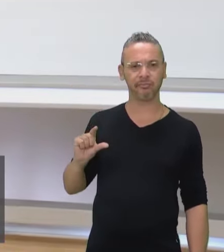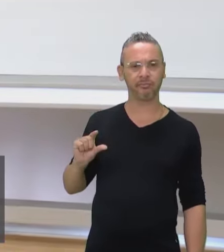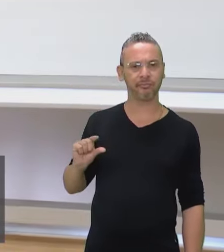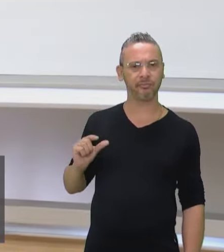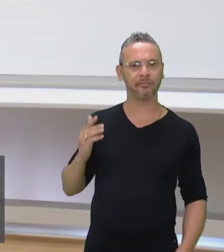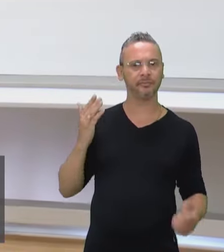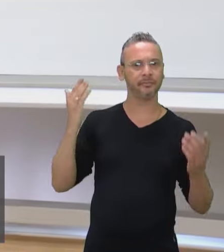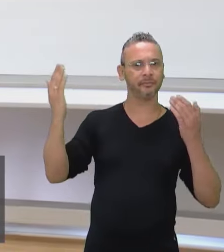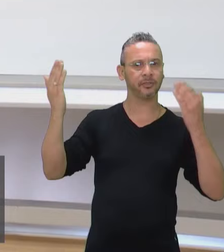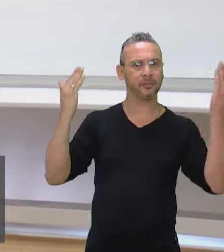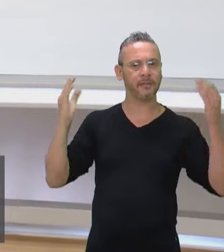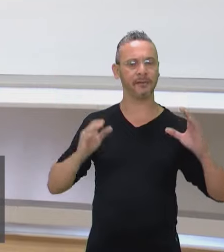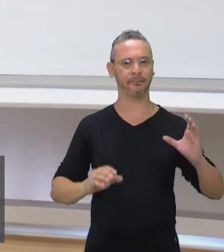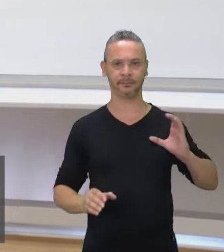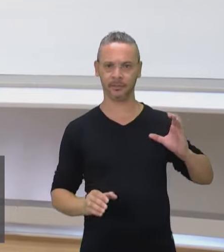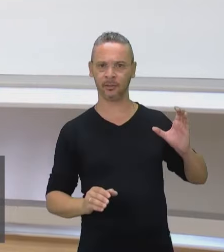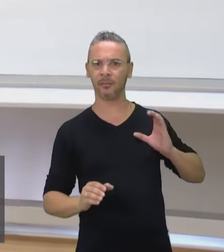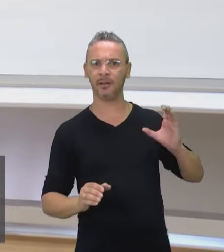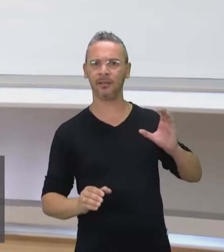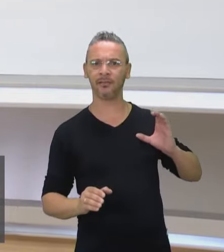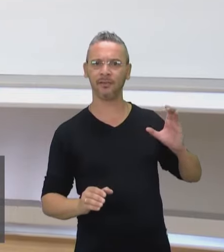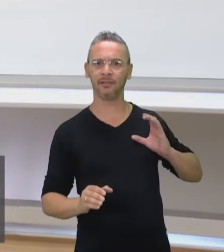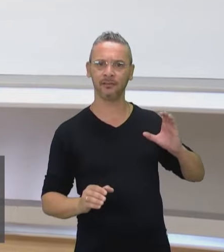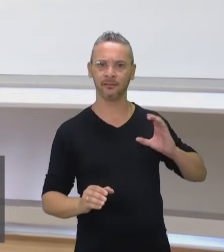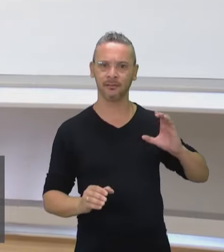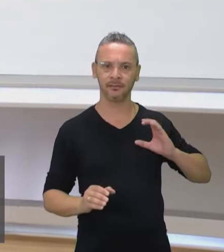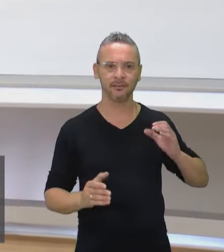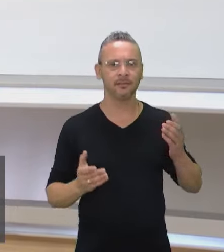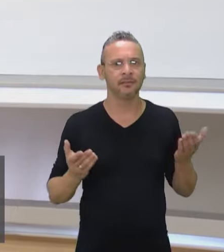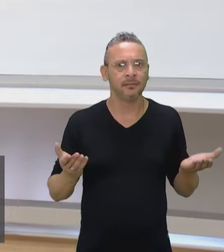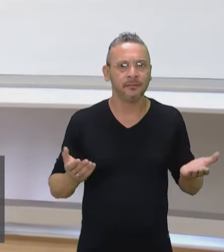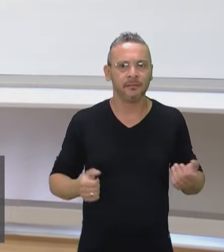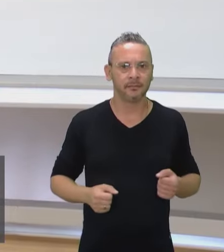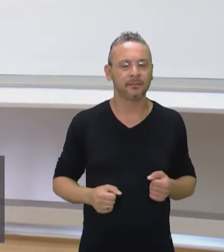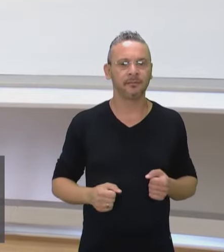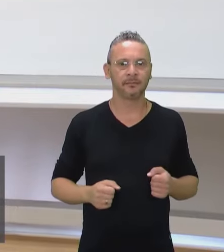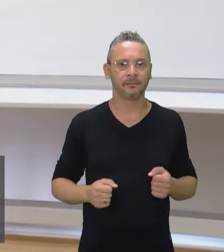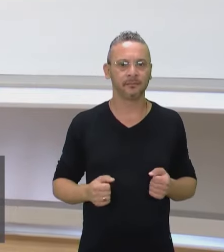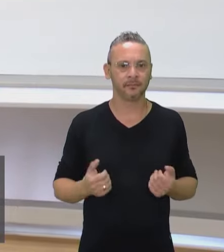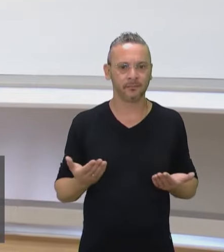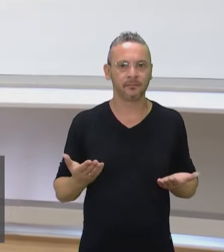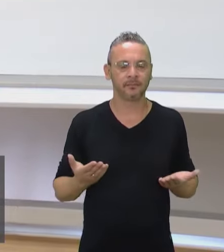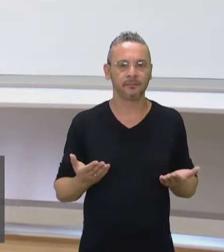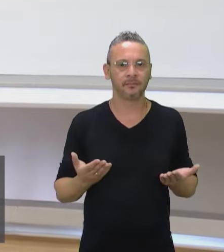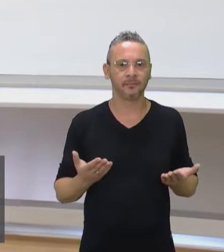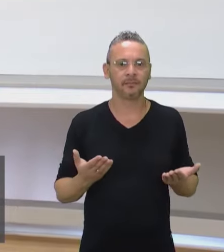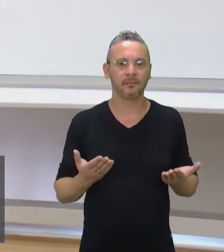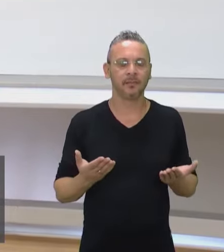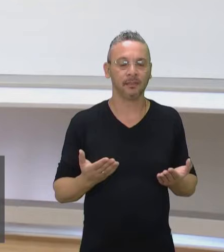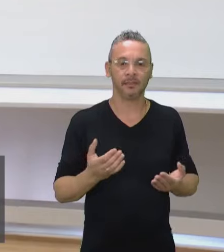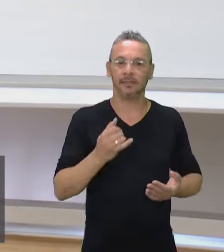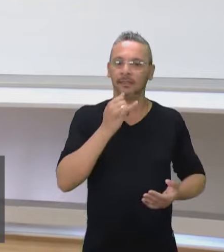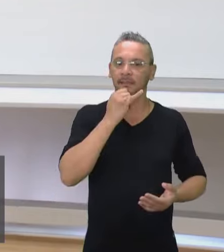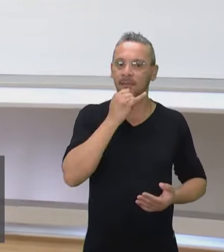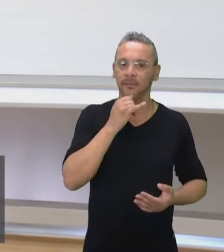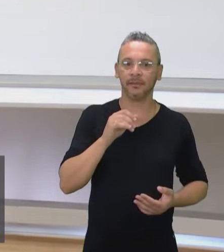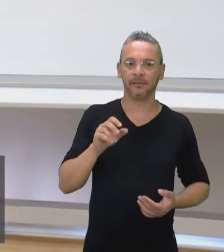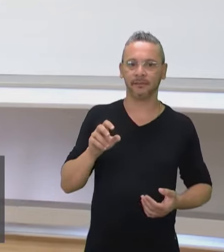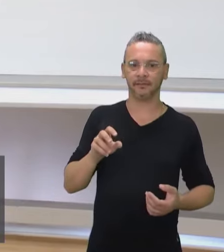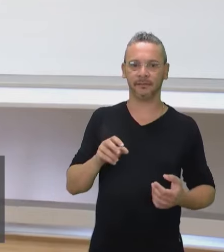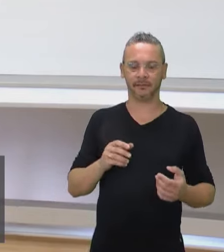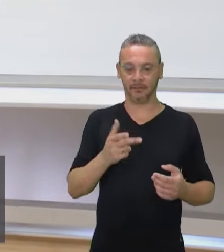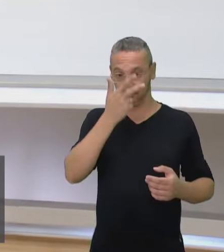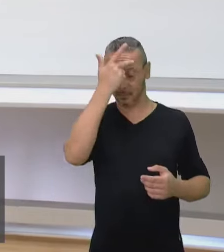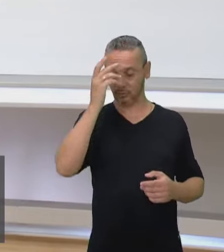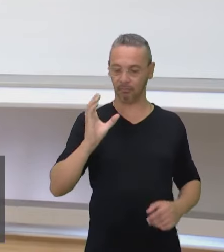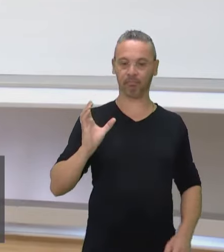da população, né? A parte mais rica da população, ela ganha acima de 5, 10,